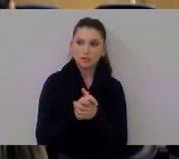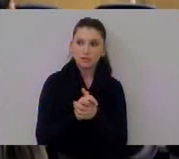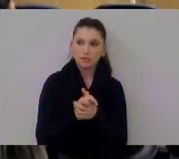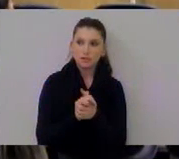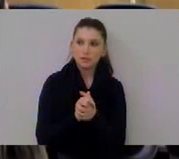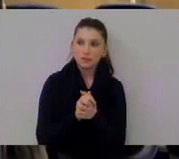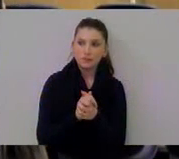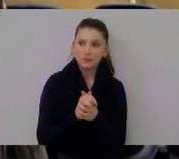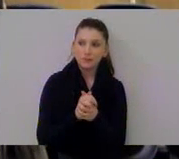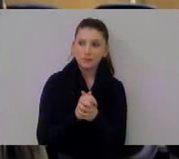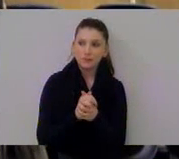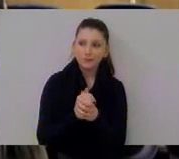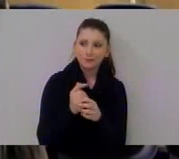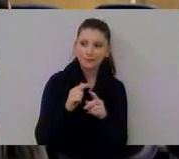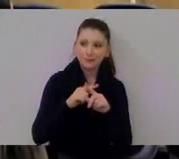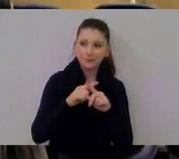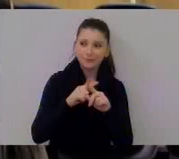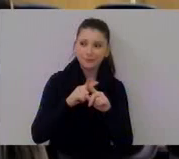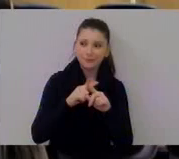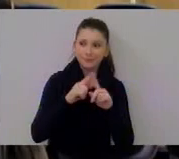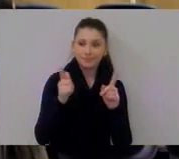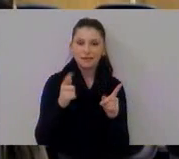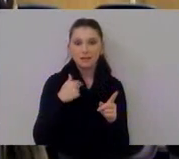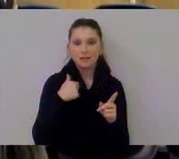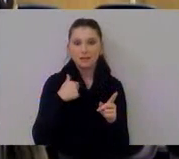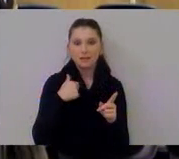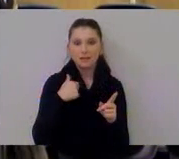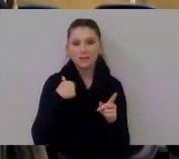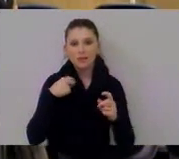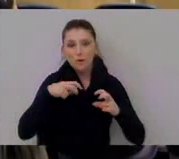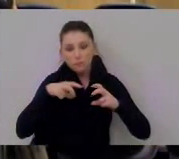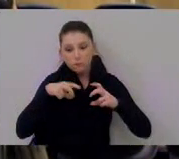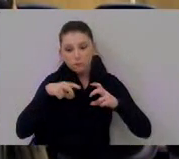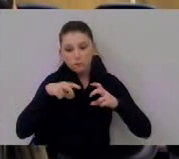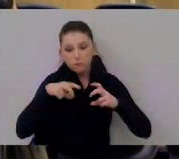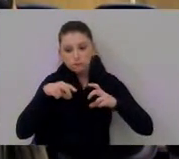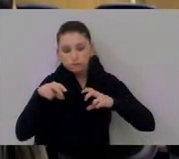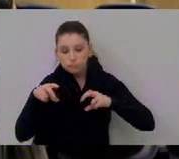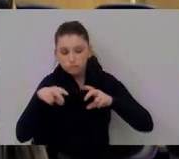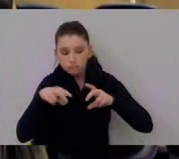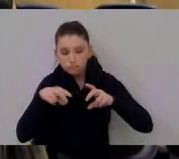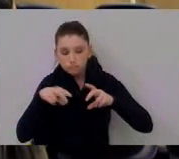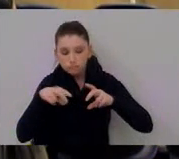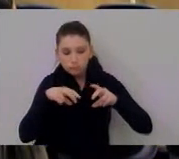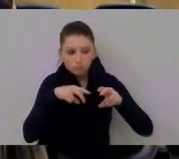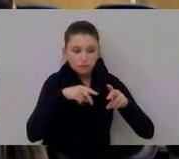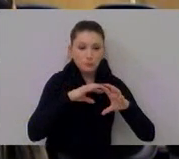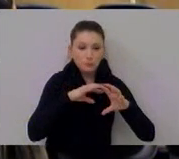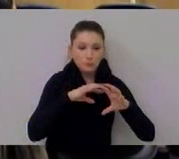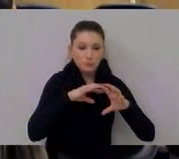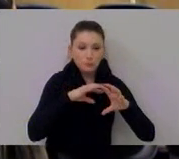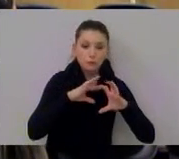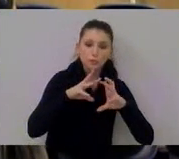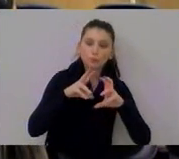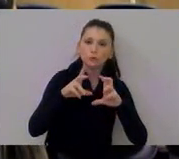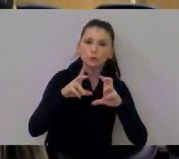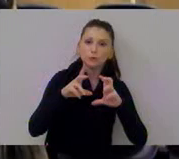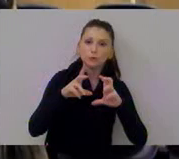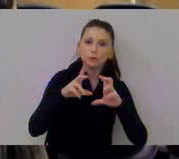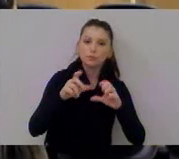tenho andado por toda a cidade e este